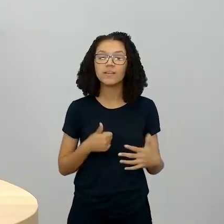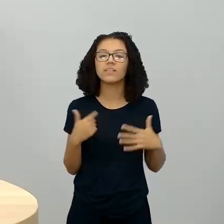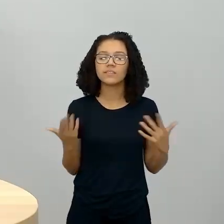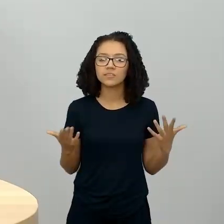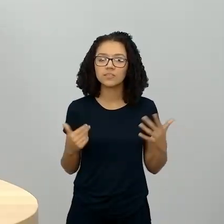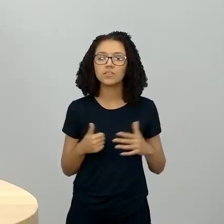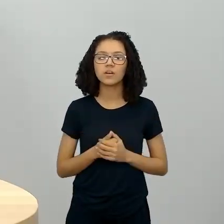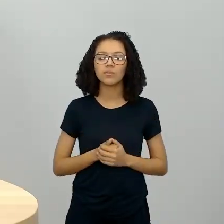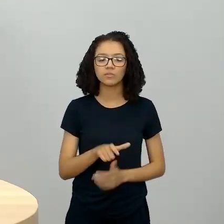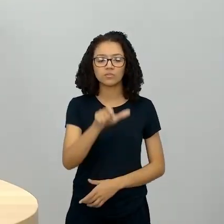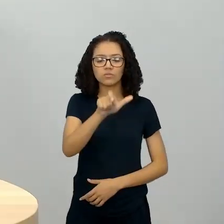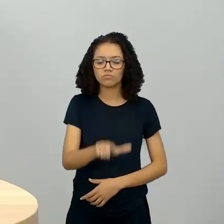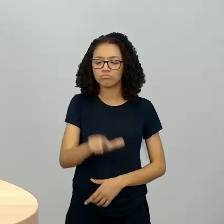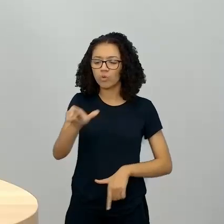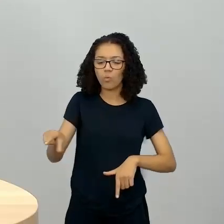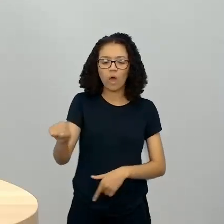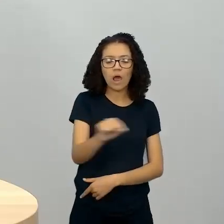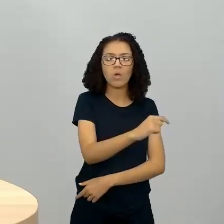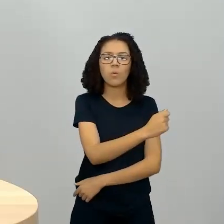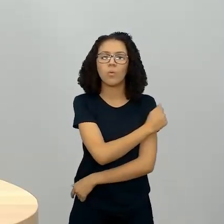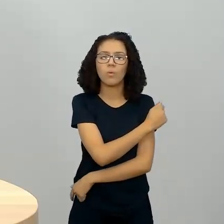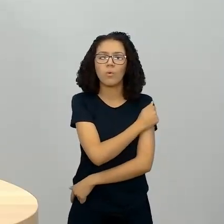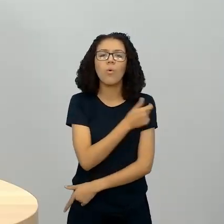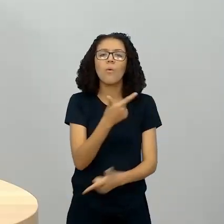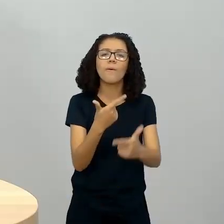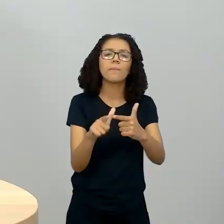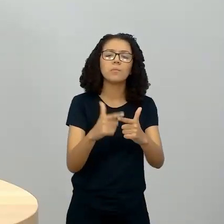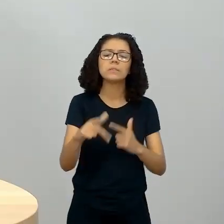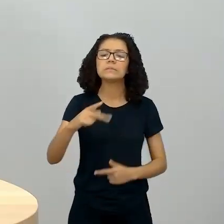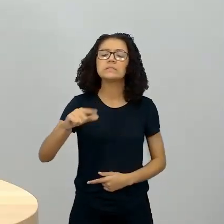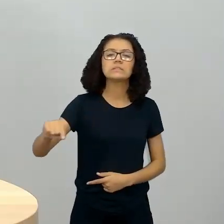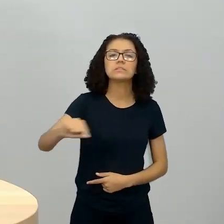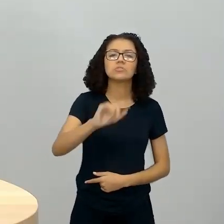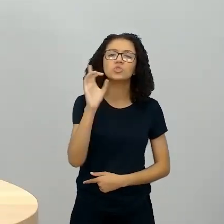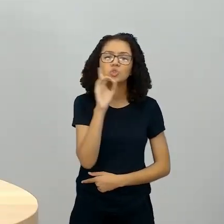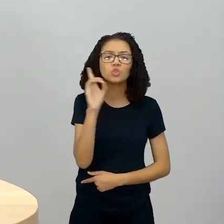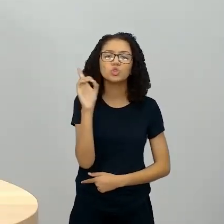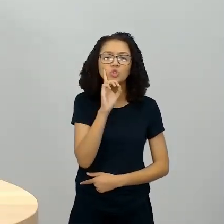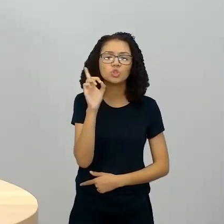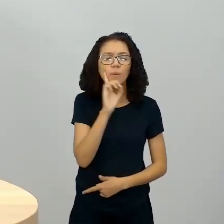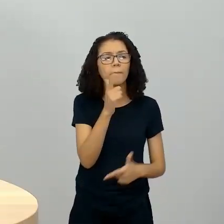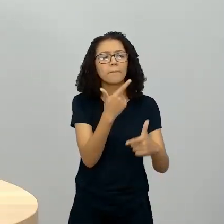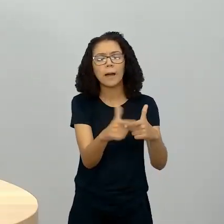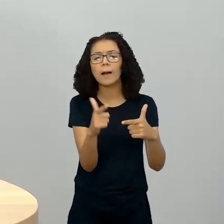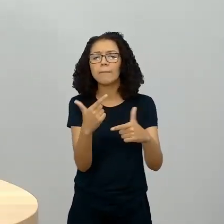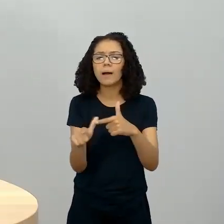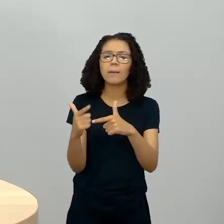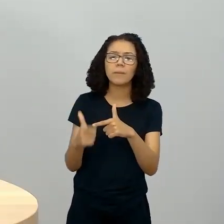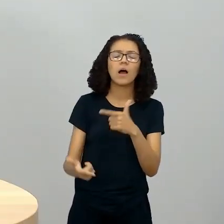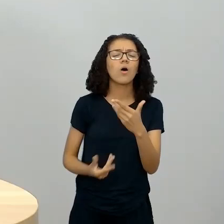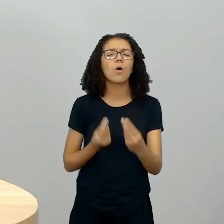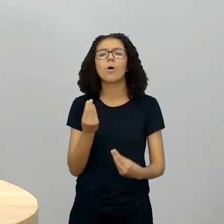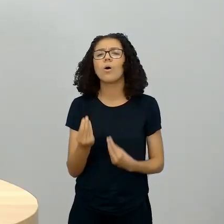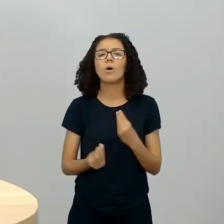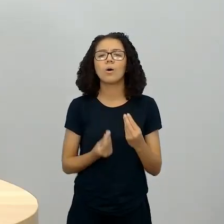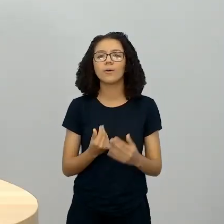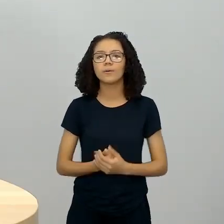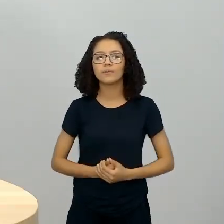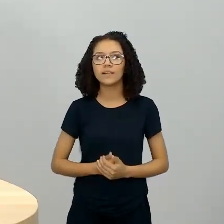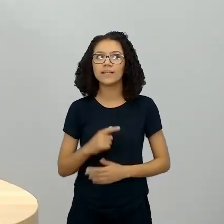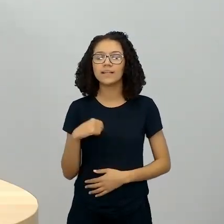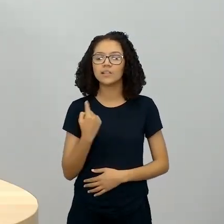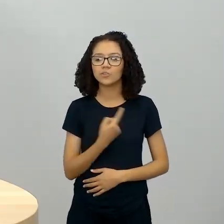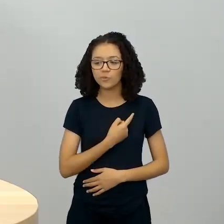no nosso estudante, quais problemas ele tem ali no dia a dia dele, no cotidiano, e como partir disso para